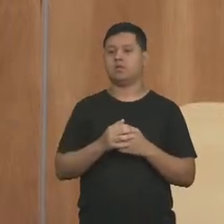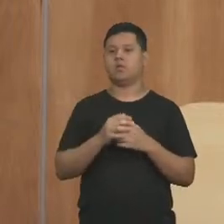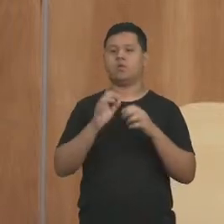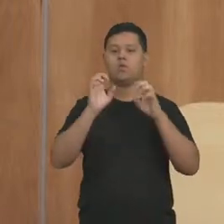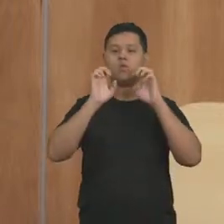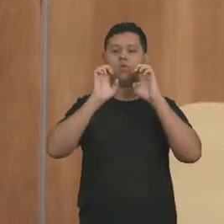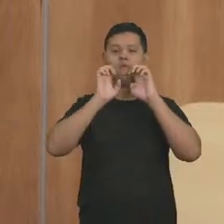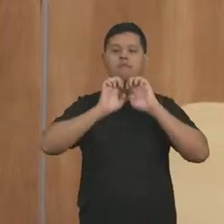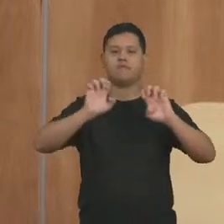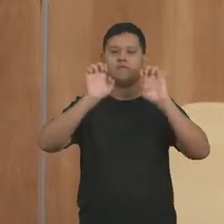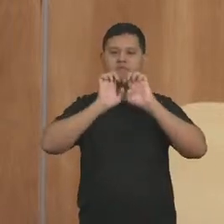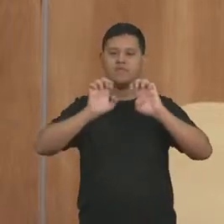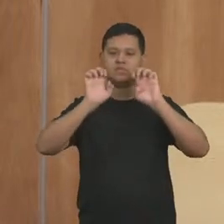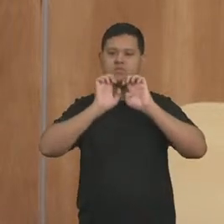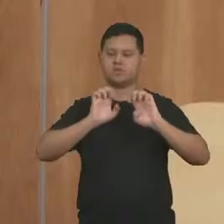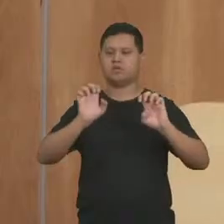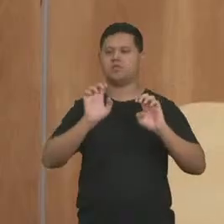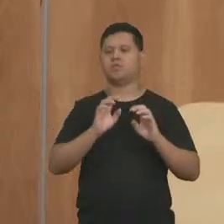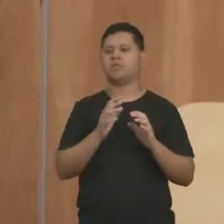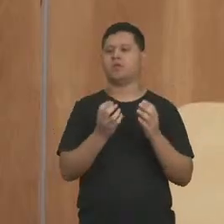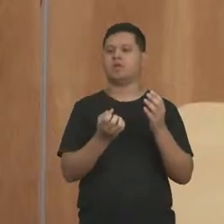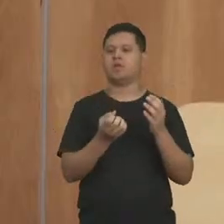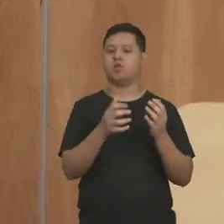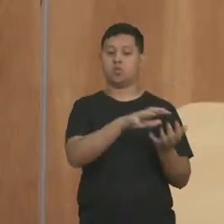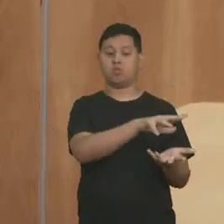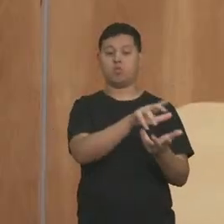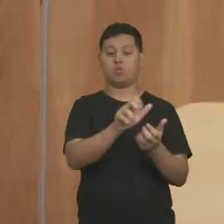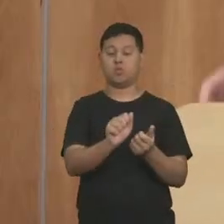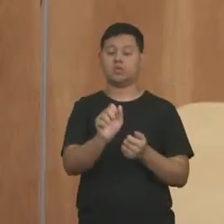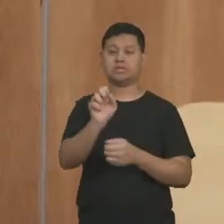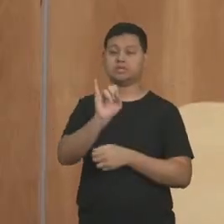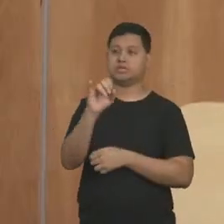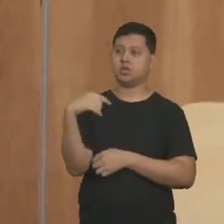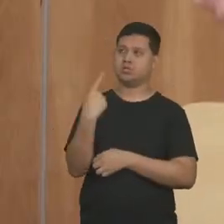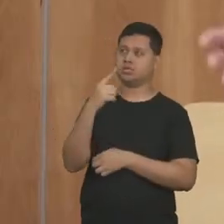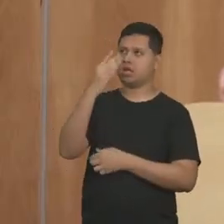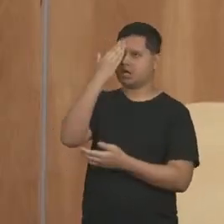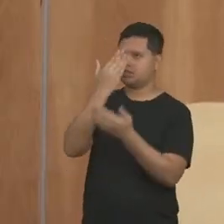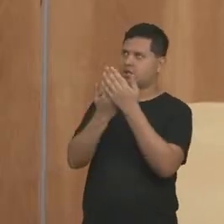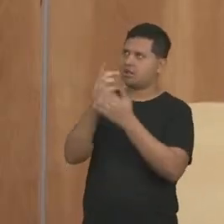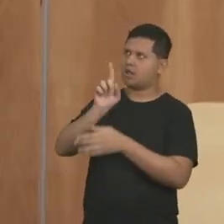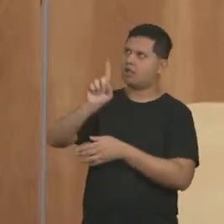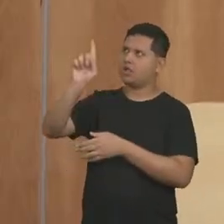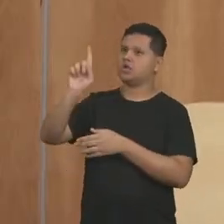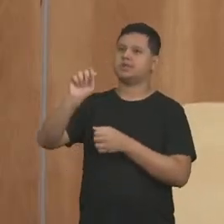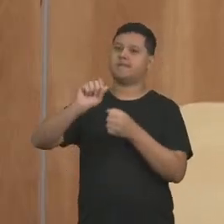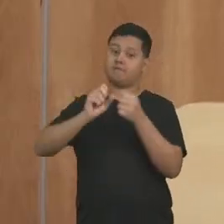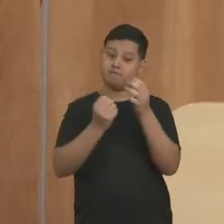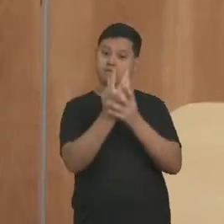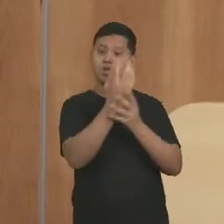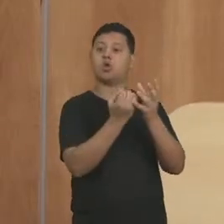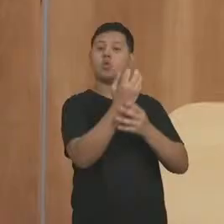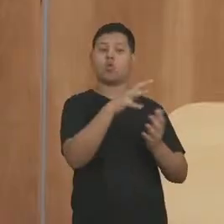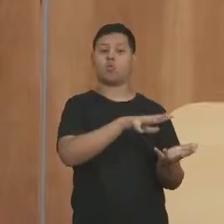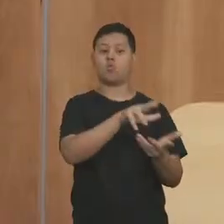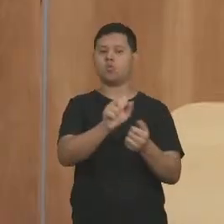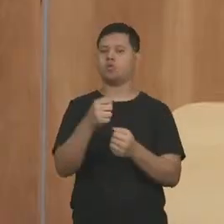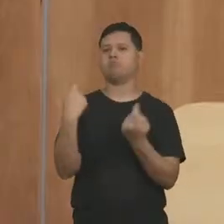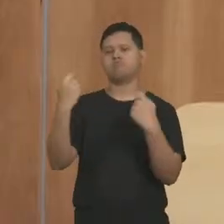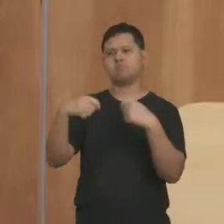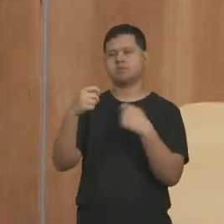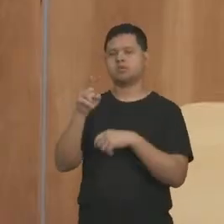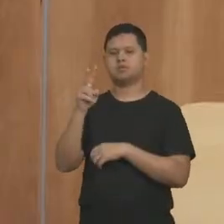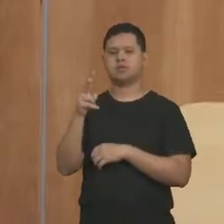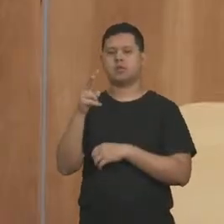da criação. Se nós acreditamos que um Criador fez toda a natureza, nós temos que admirar